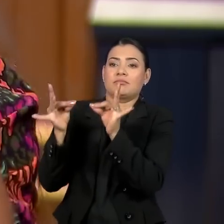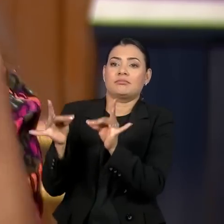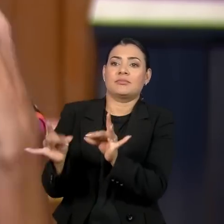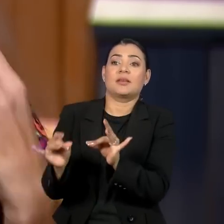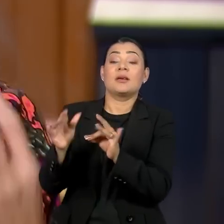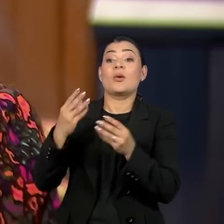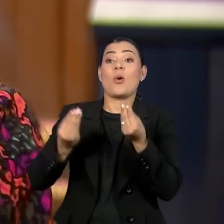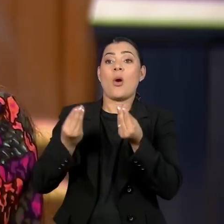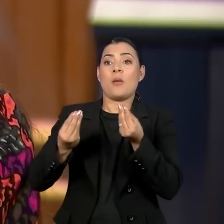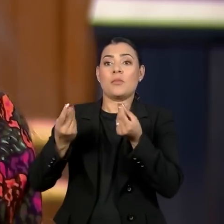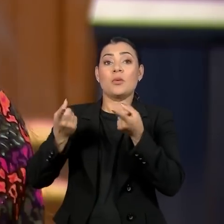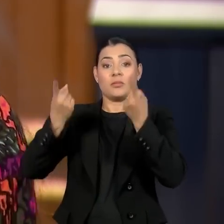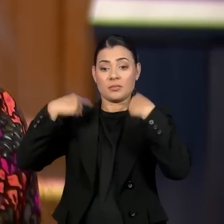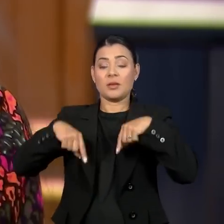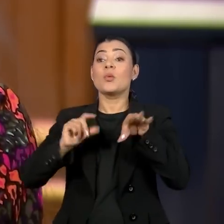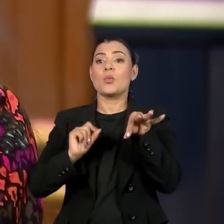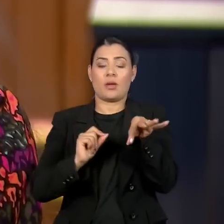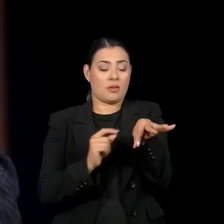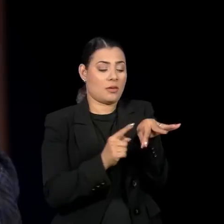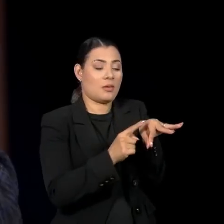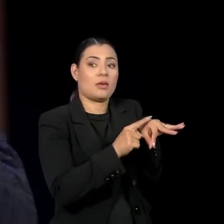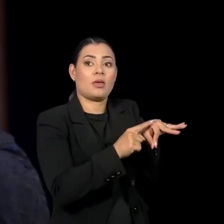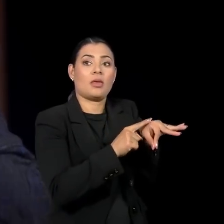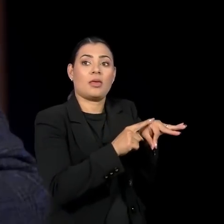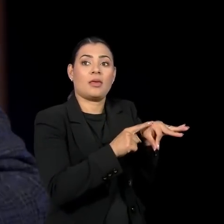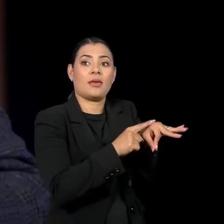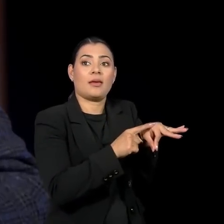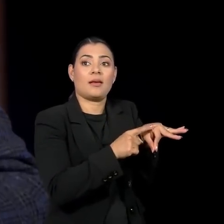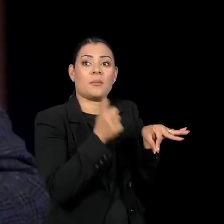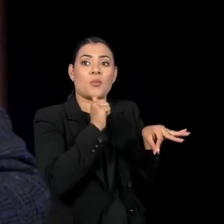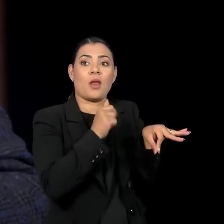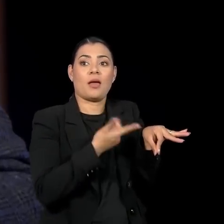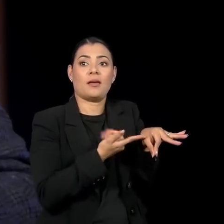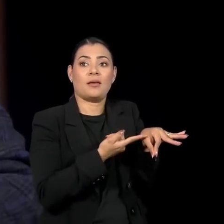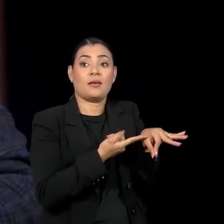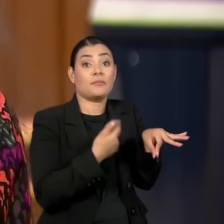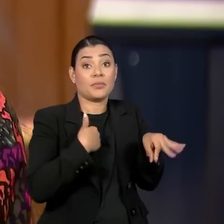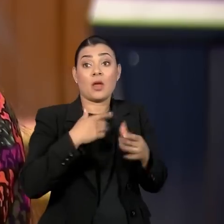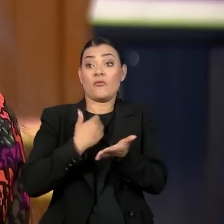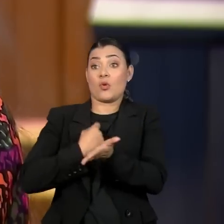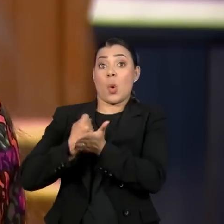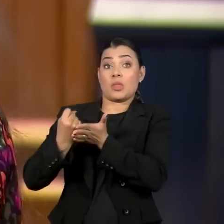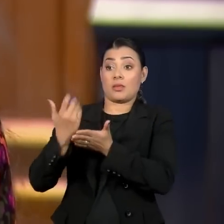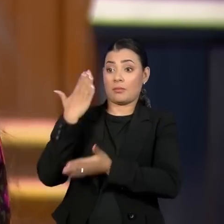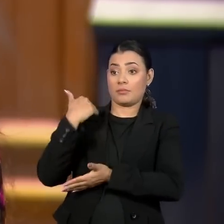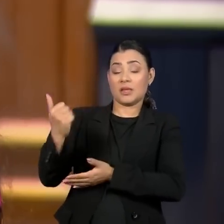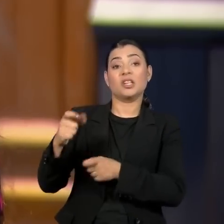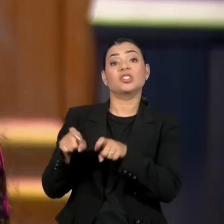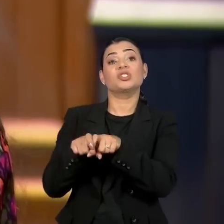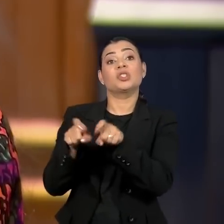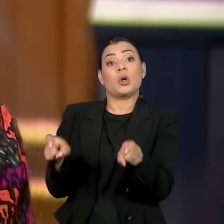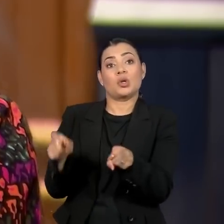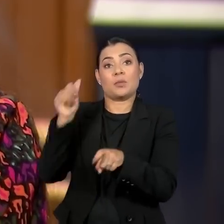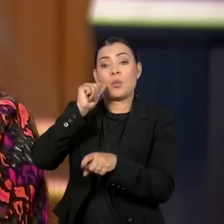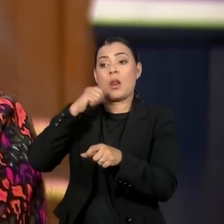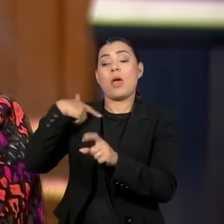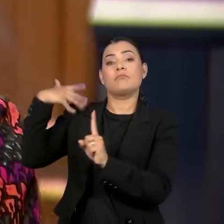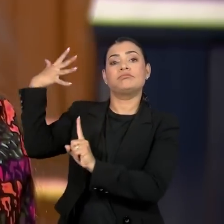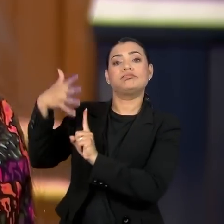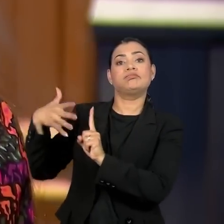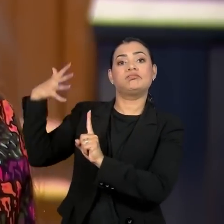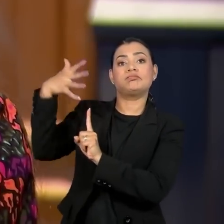a estrutura completa de um clitóris. Você tá brincando? O médico ginecologista? Não, eu fui contratada recentemente por uma ginecologista para